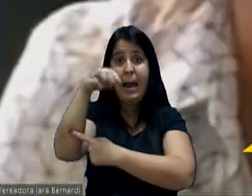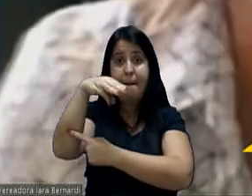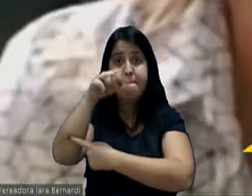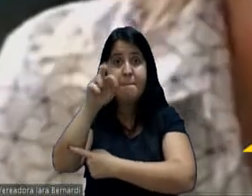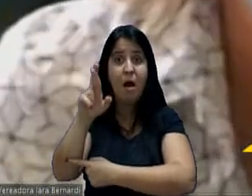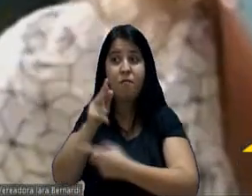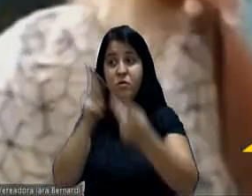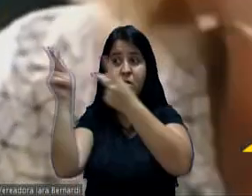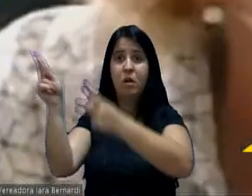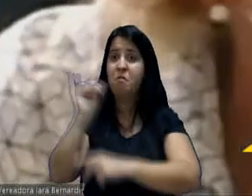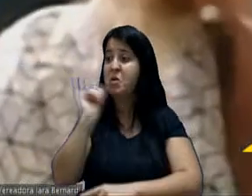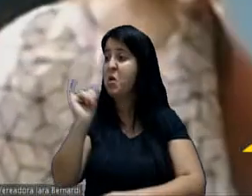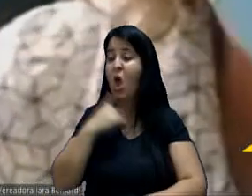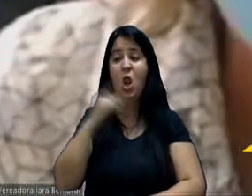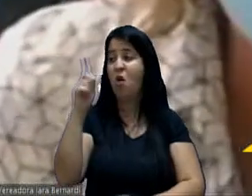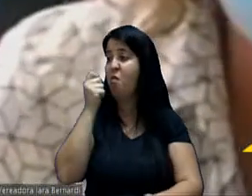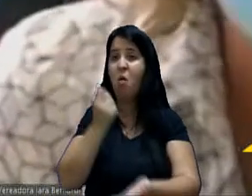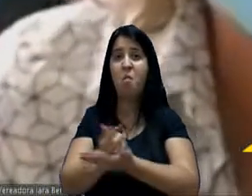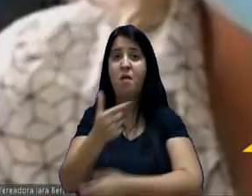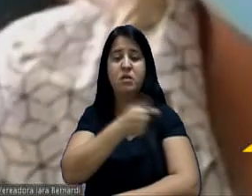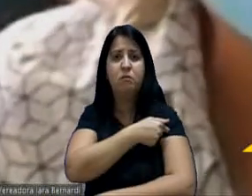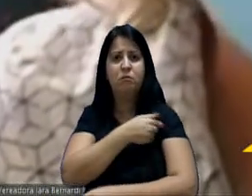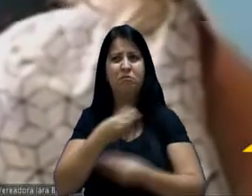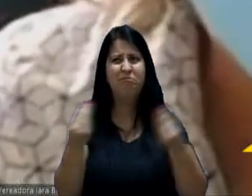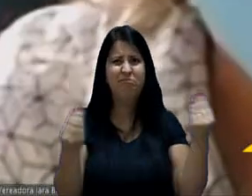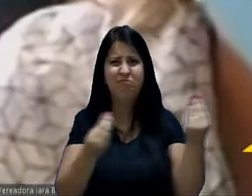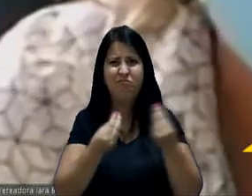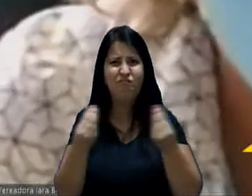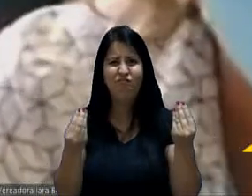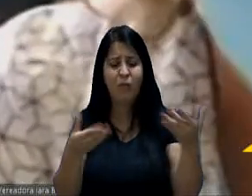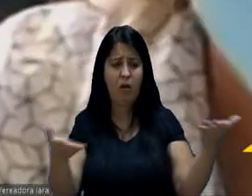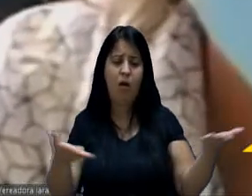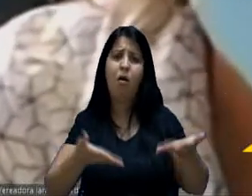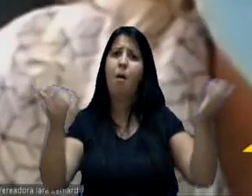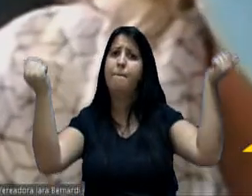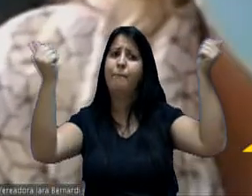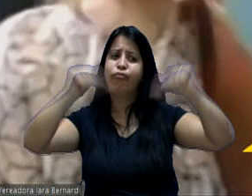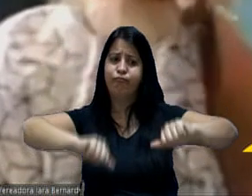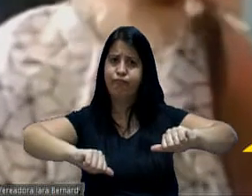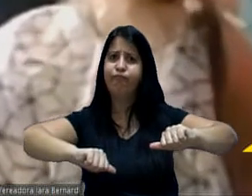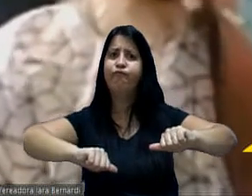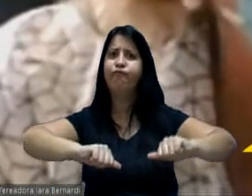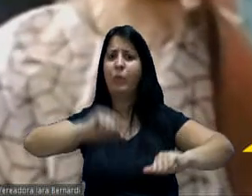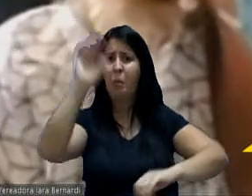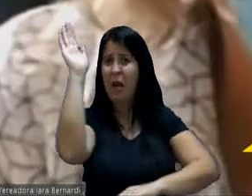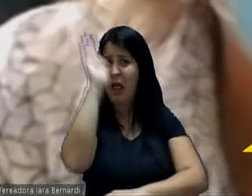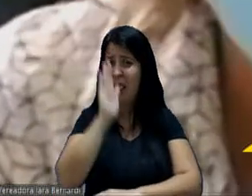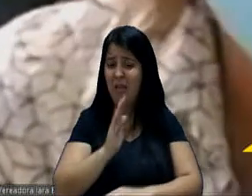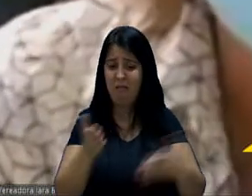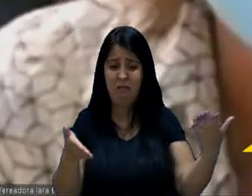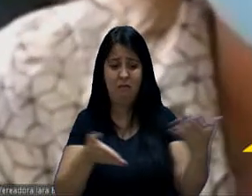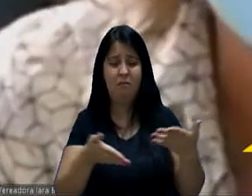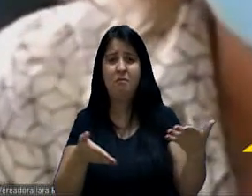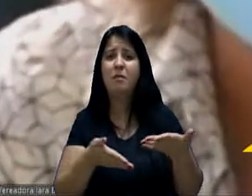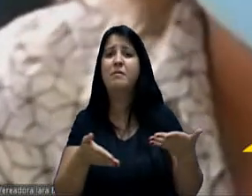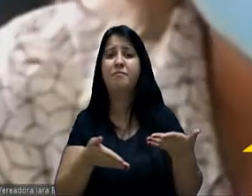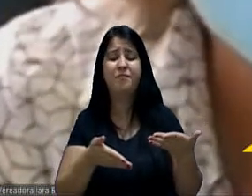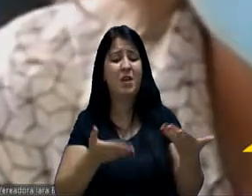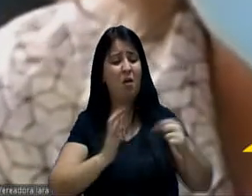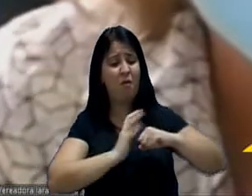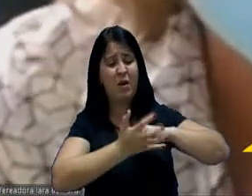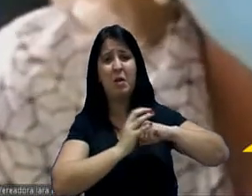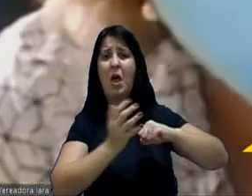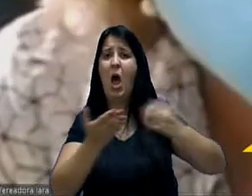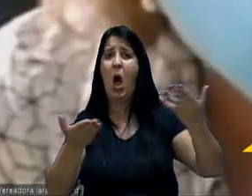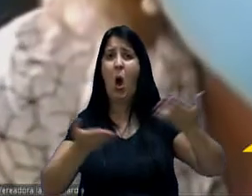vacinas. E aí nós temos esse desastre nacional, que o Brasil, com os vírus